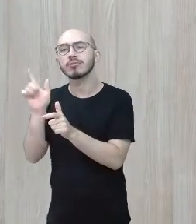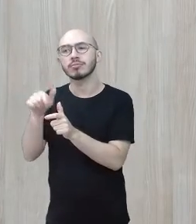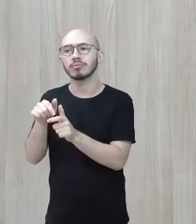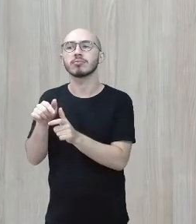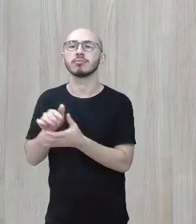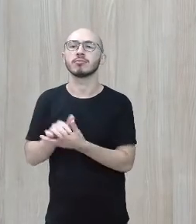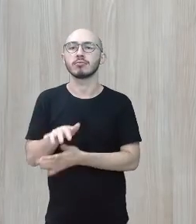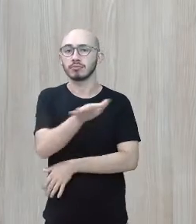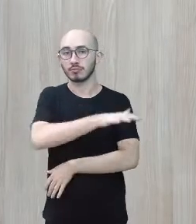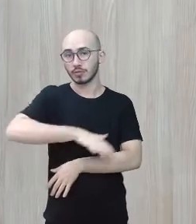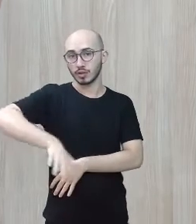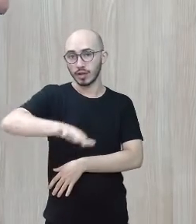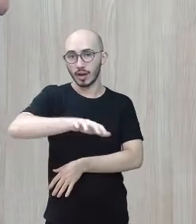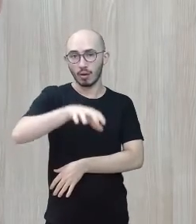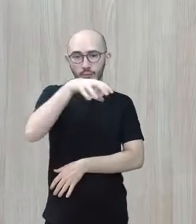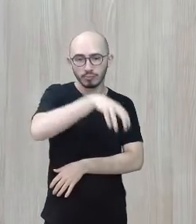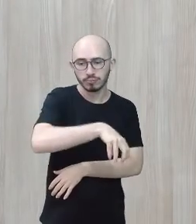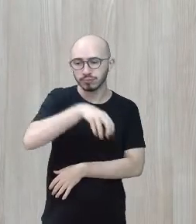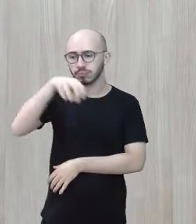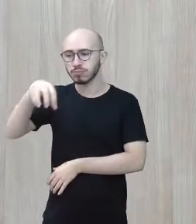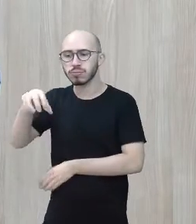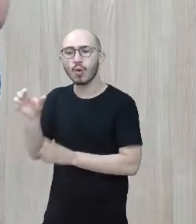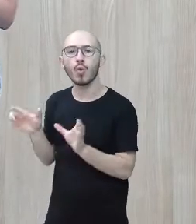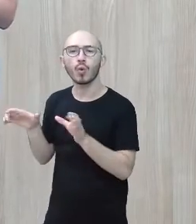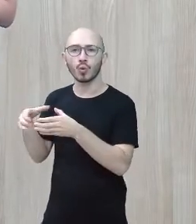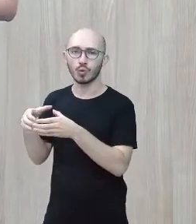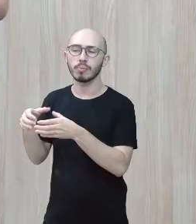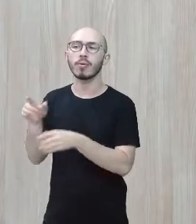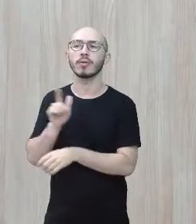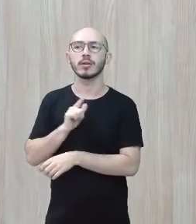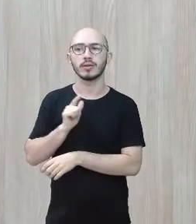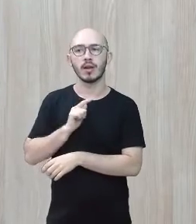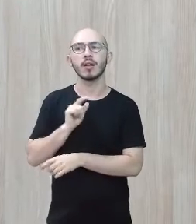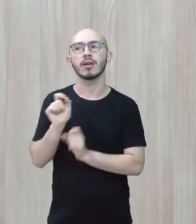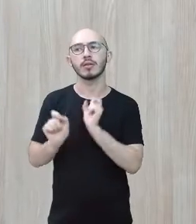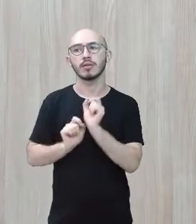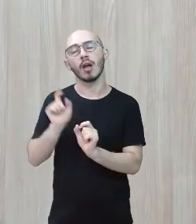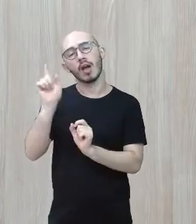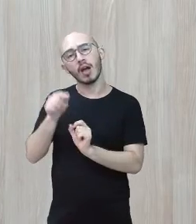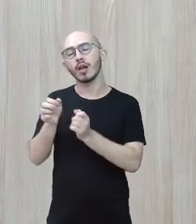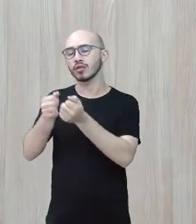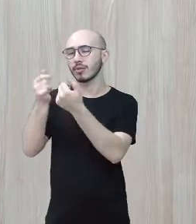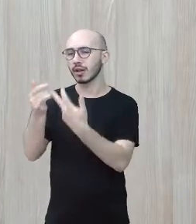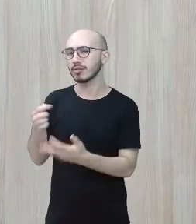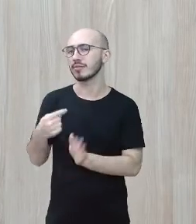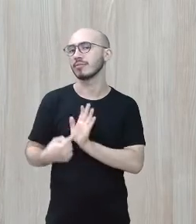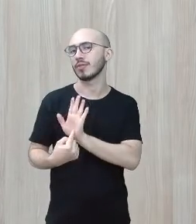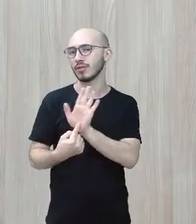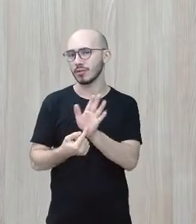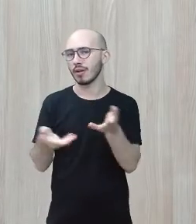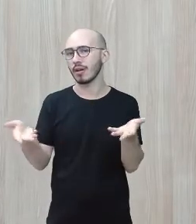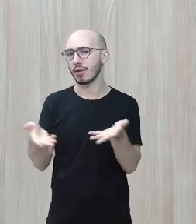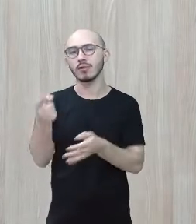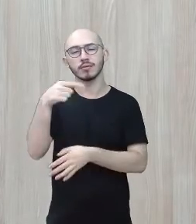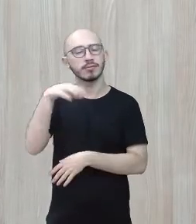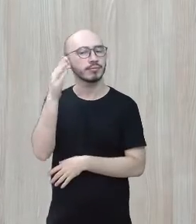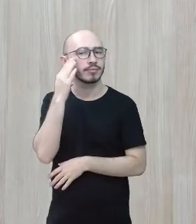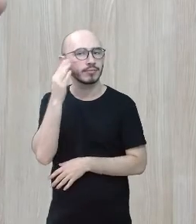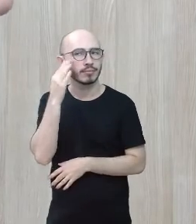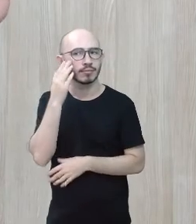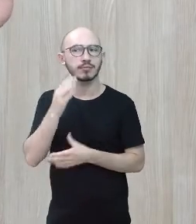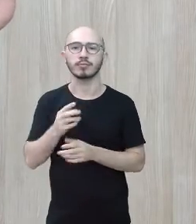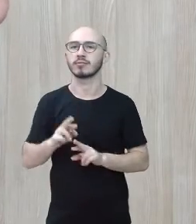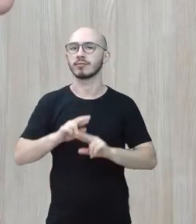subconjunto da população, fração ou uma parte do grupo. Essa foi a definição que a gente colocou aqui para que você entendesse